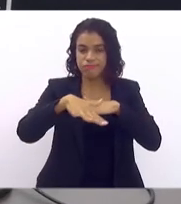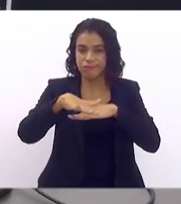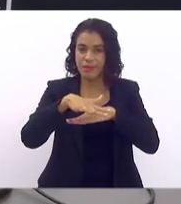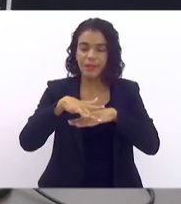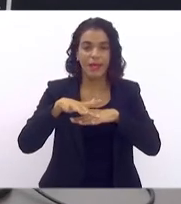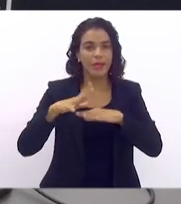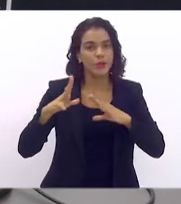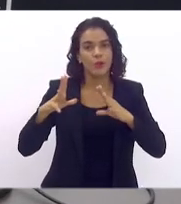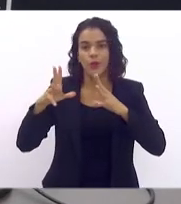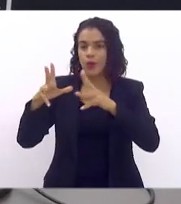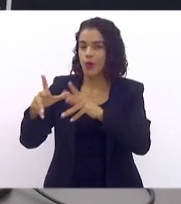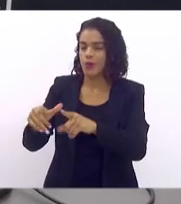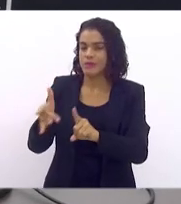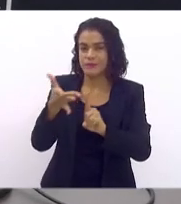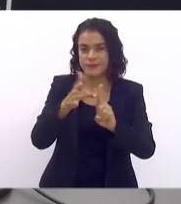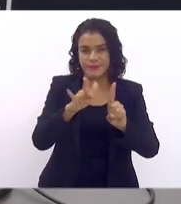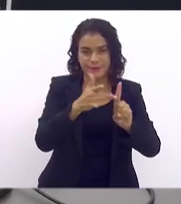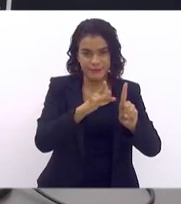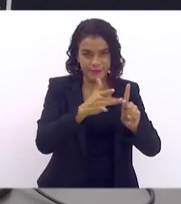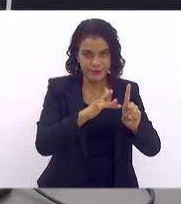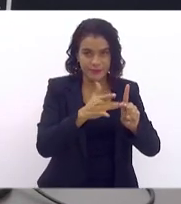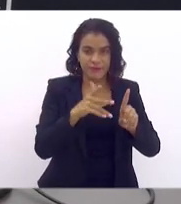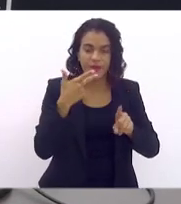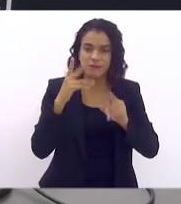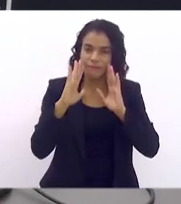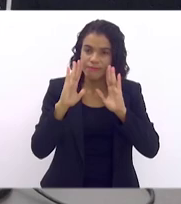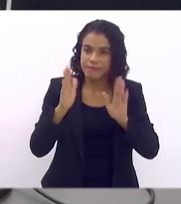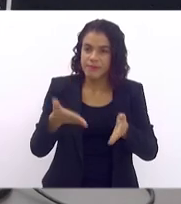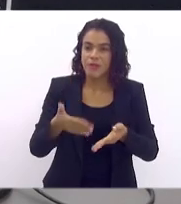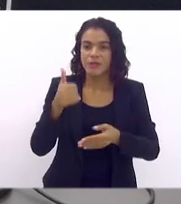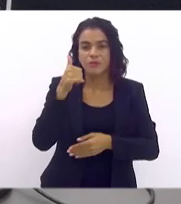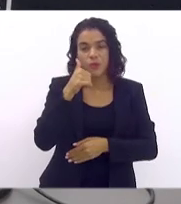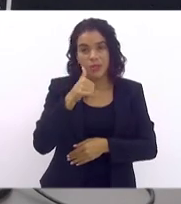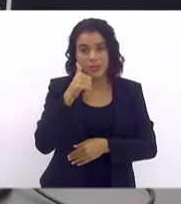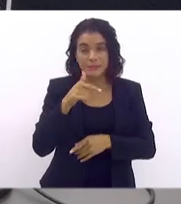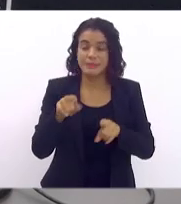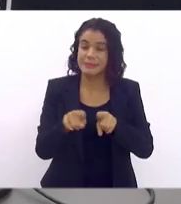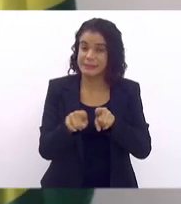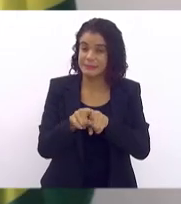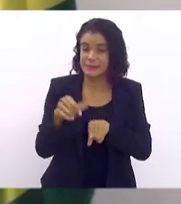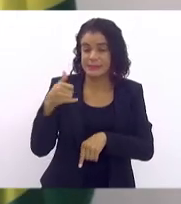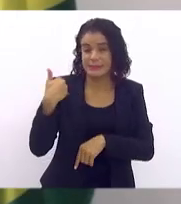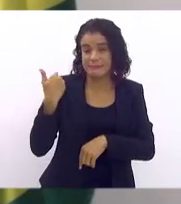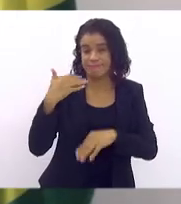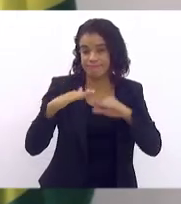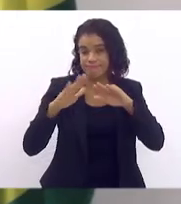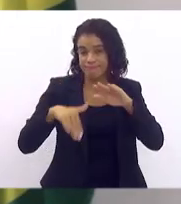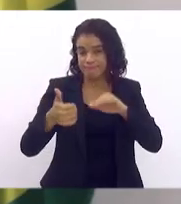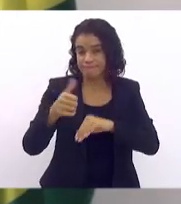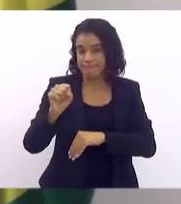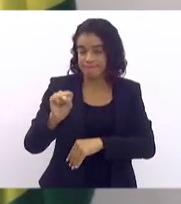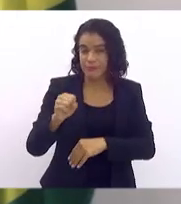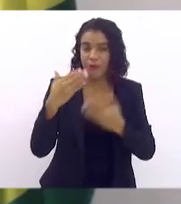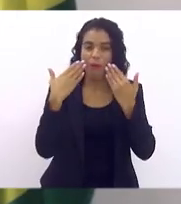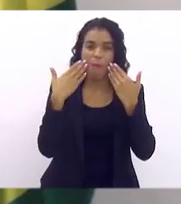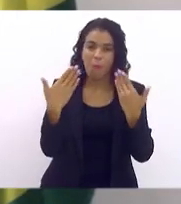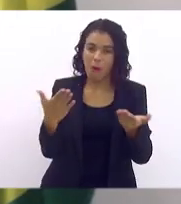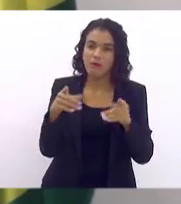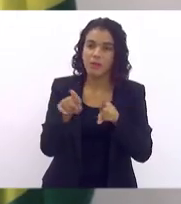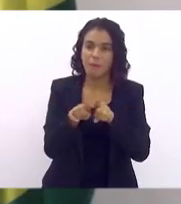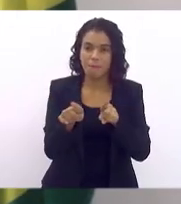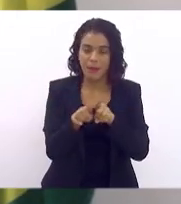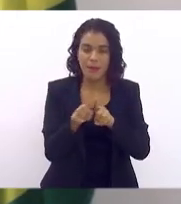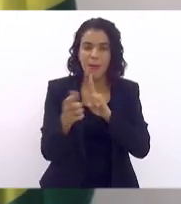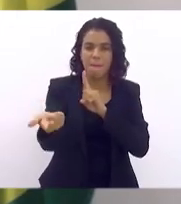todos, né? No nosso caso, estamos falando especificamente de mulheres, mas as meninas, cada vez mais cedo, vêm se expondo na internet, então vêm recebendo